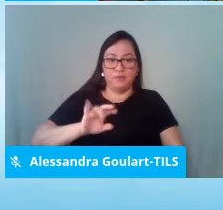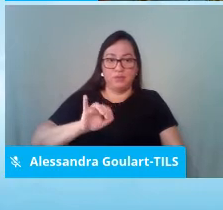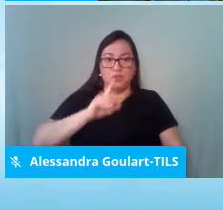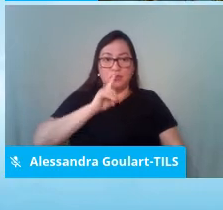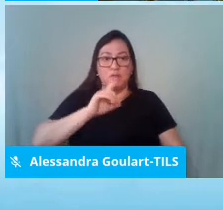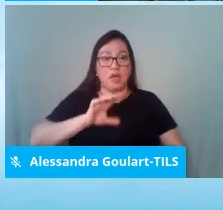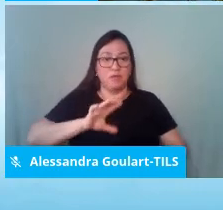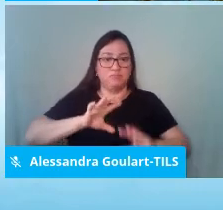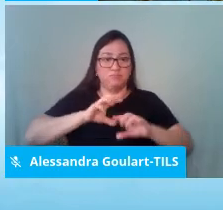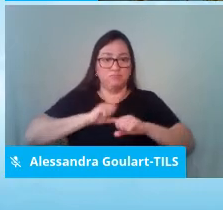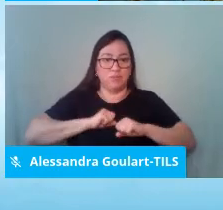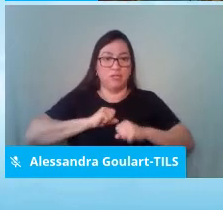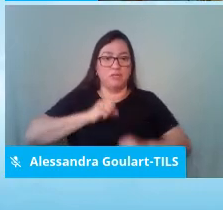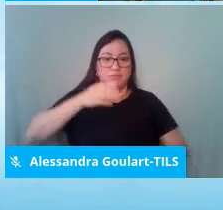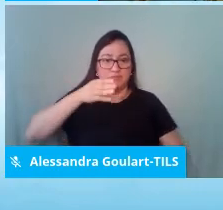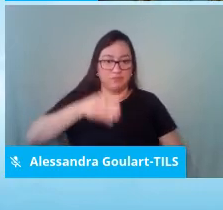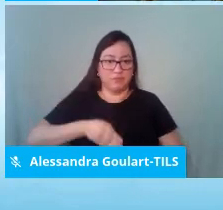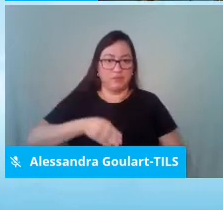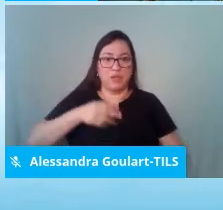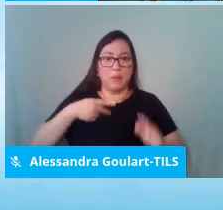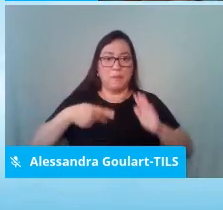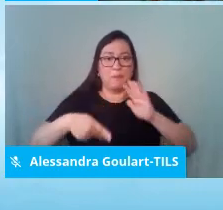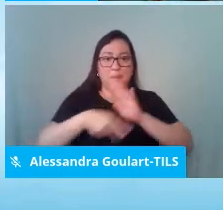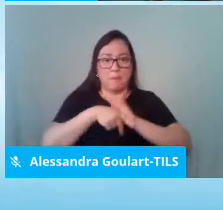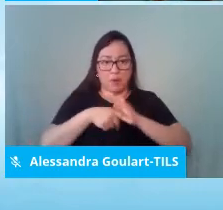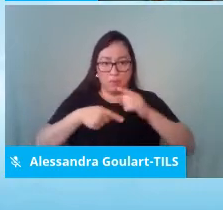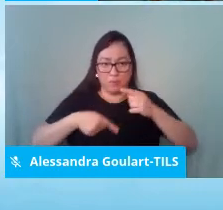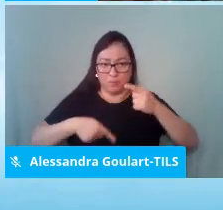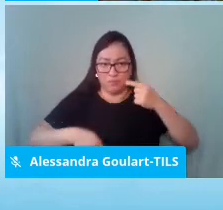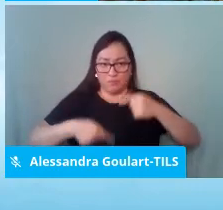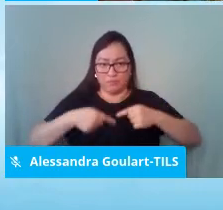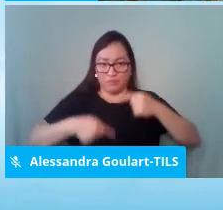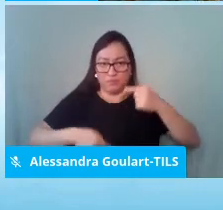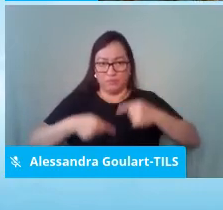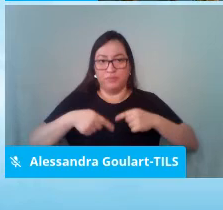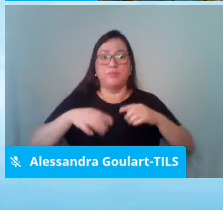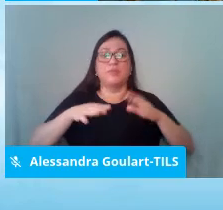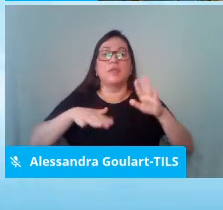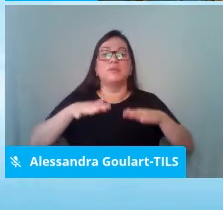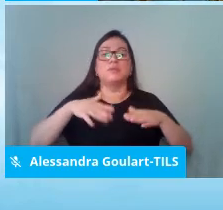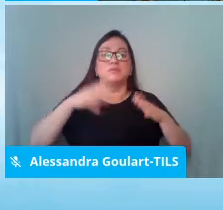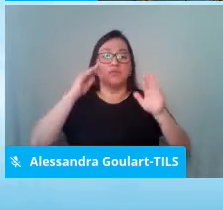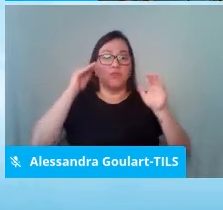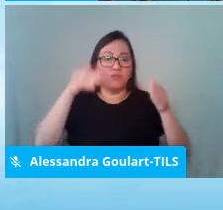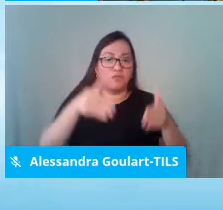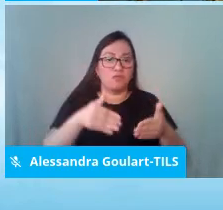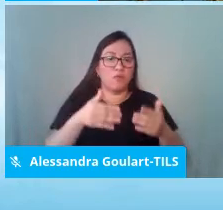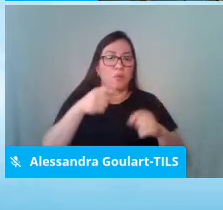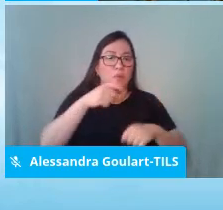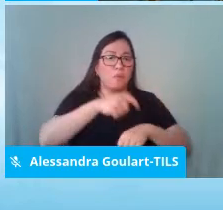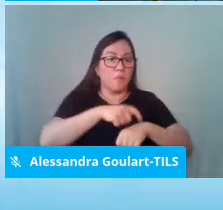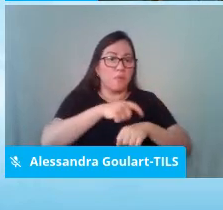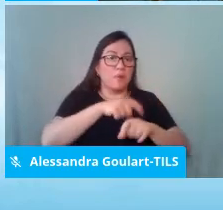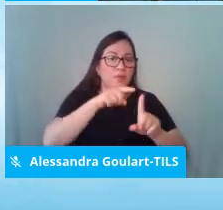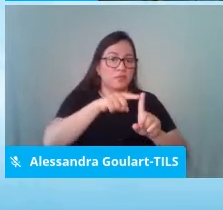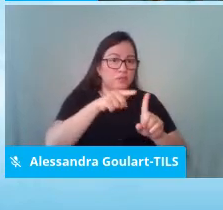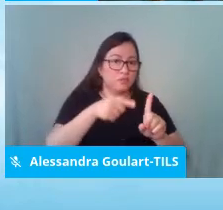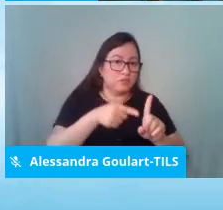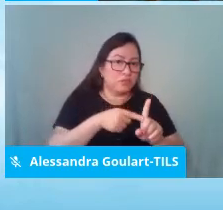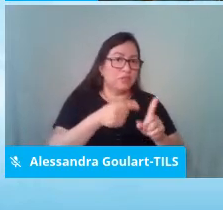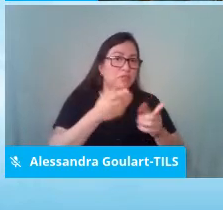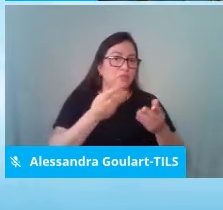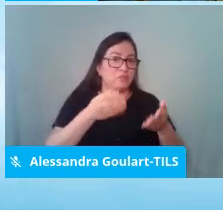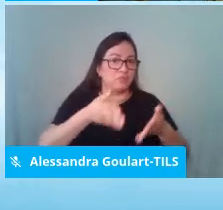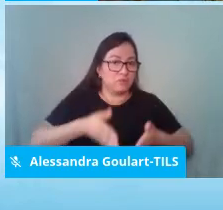a gente não se preocupa tanto, né, a gente acaba olhando muito para a gestante, para o momento do parto, e a gente às vezes esquece um pouquinho do que